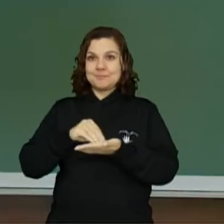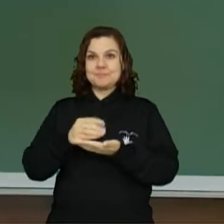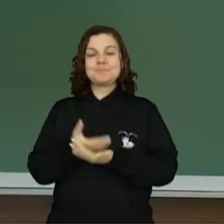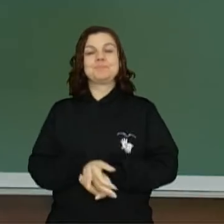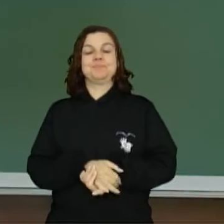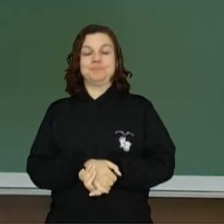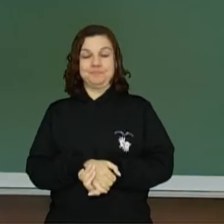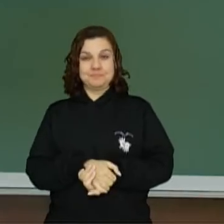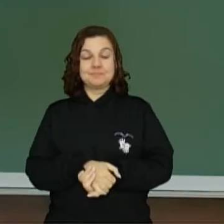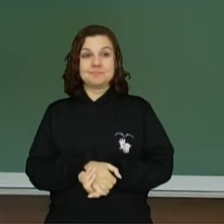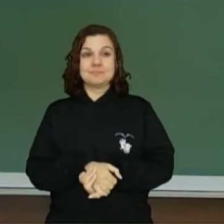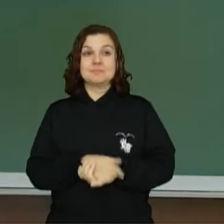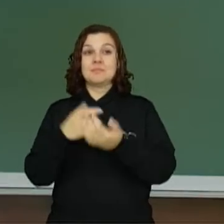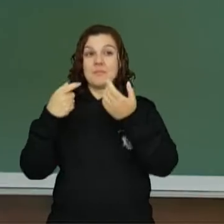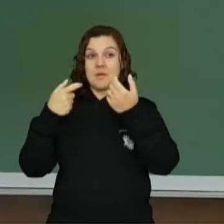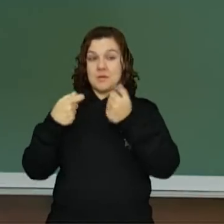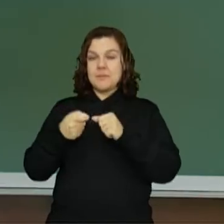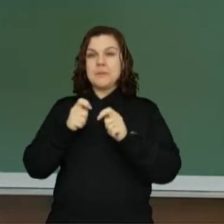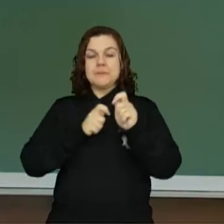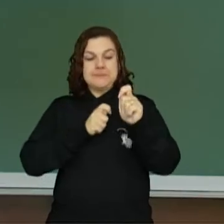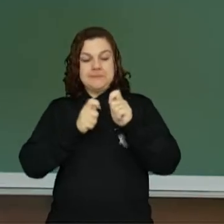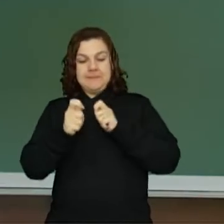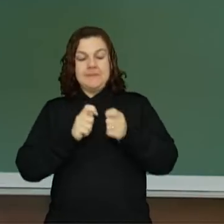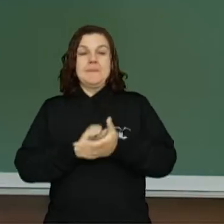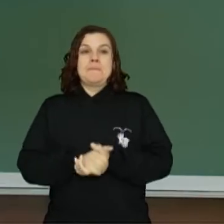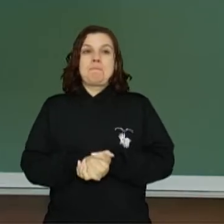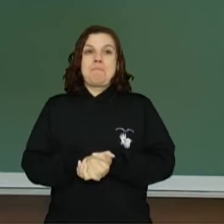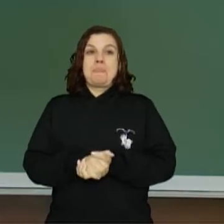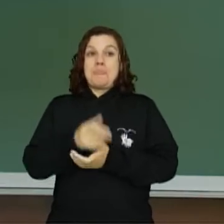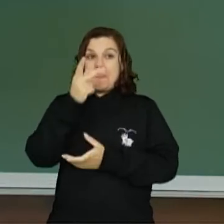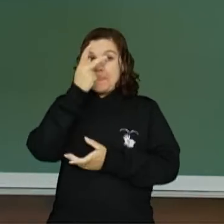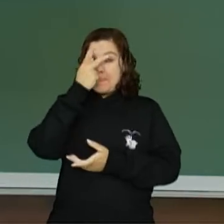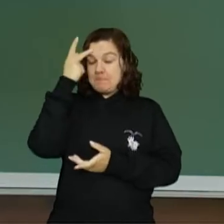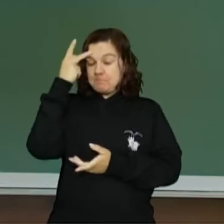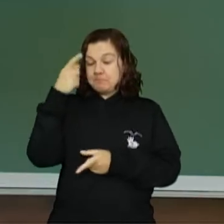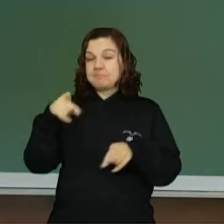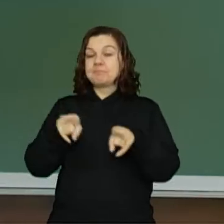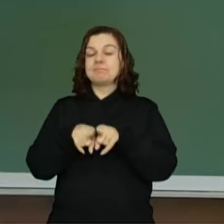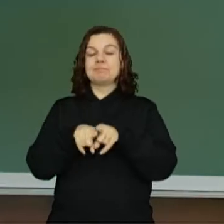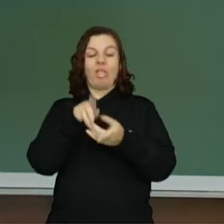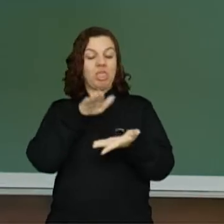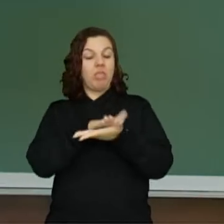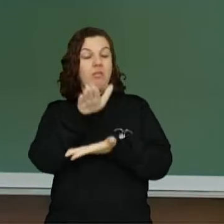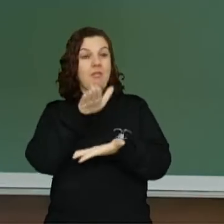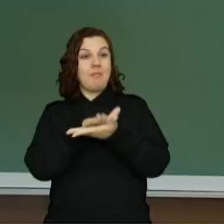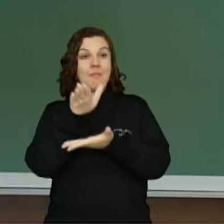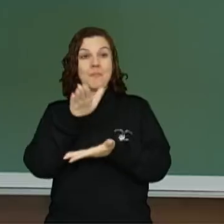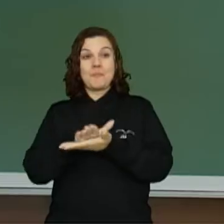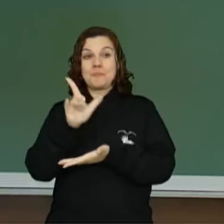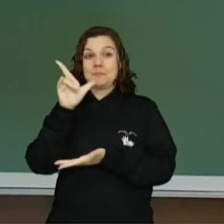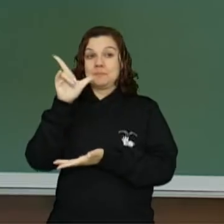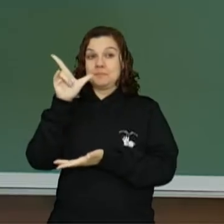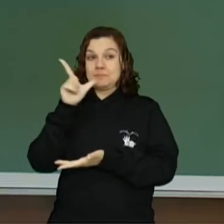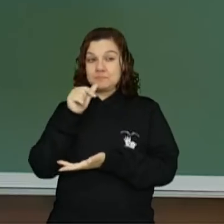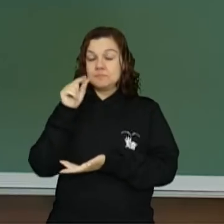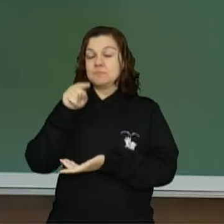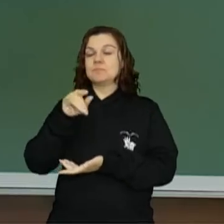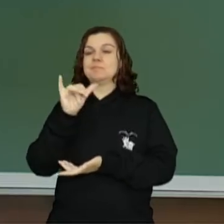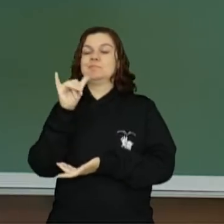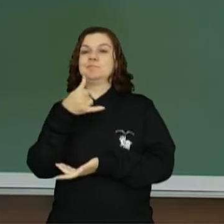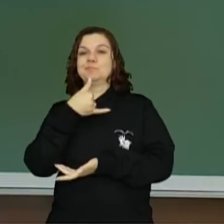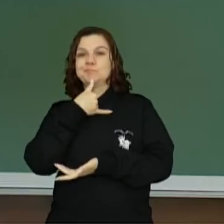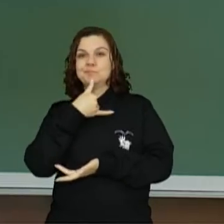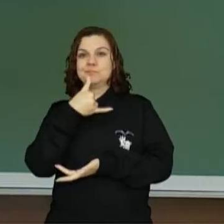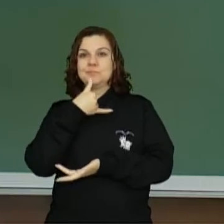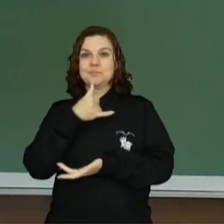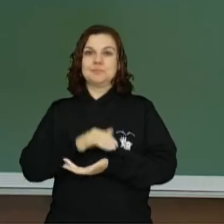insuficiente, não é? Então, devemos economizar. E as pessoas ainda desperdiçam água e isso